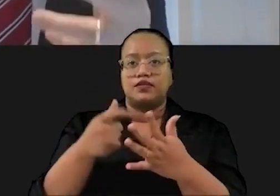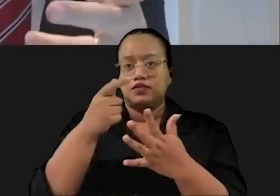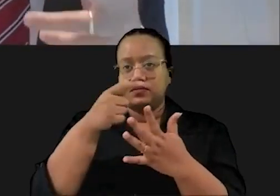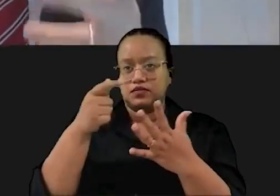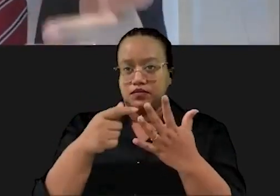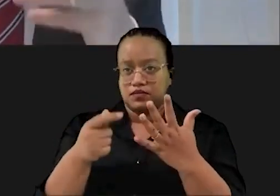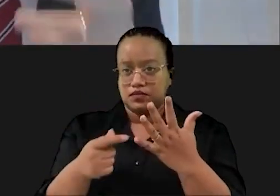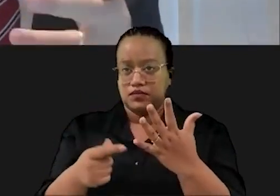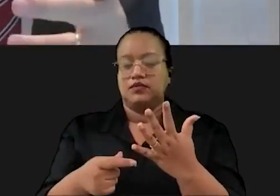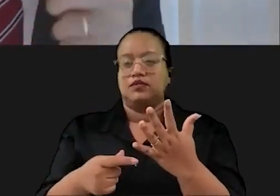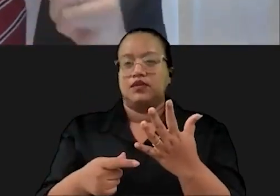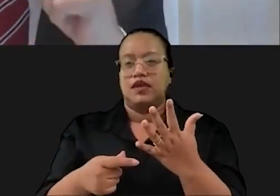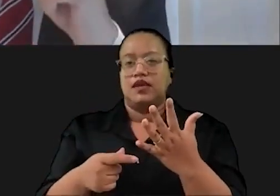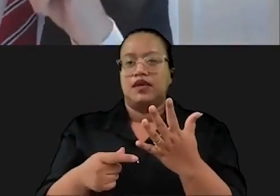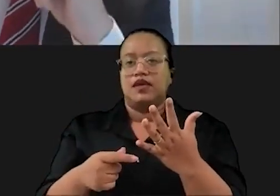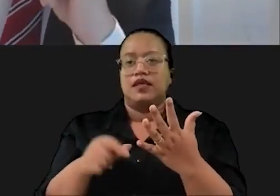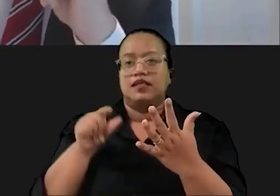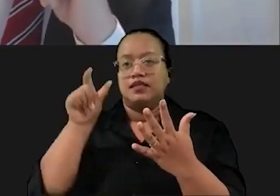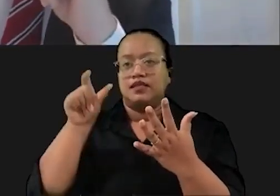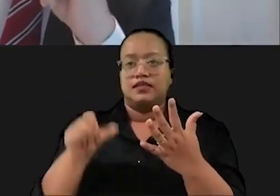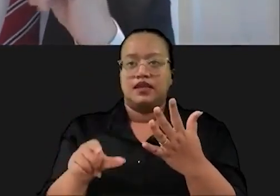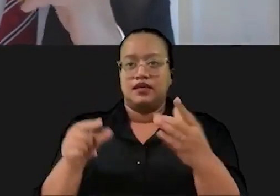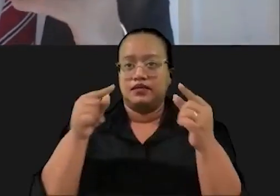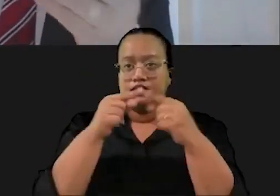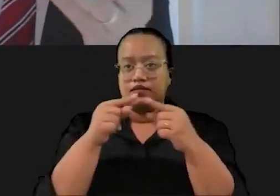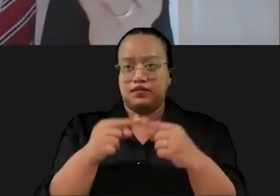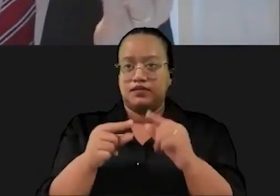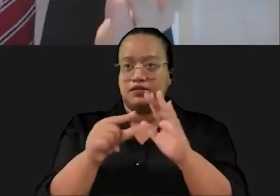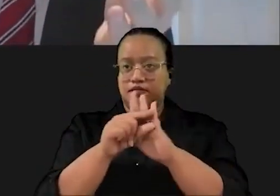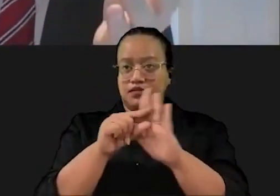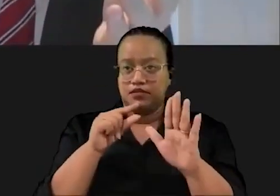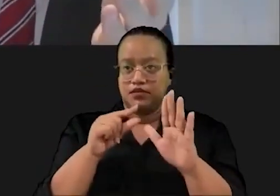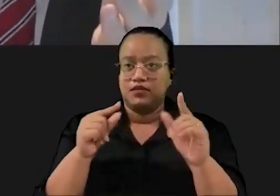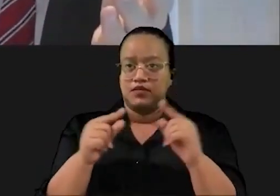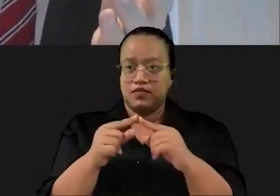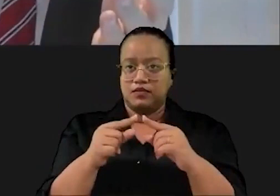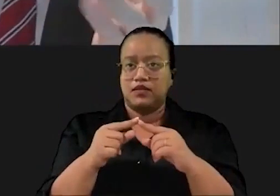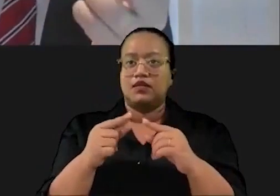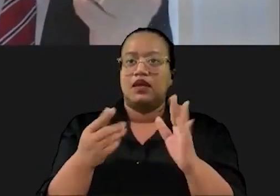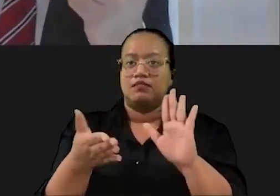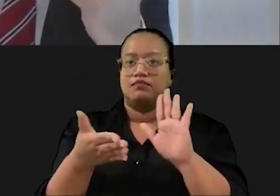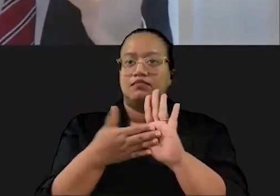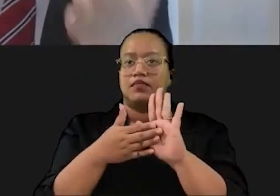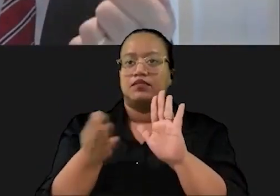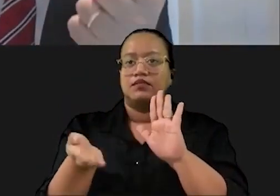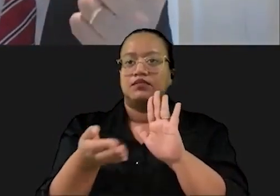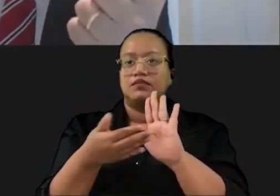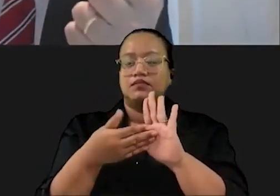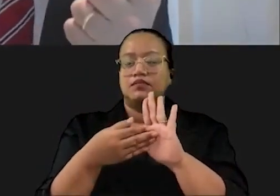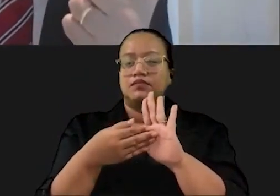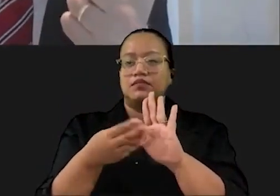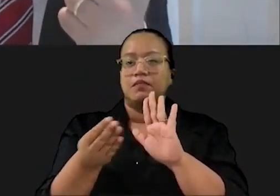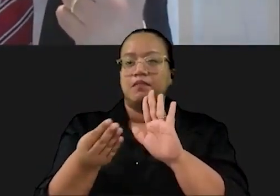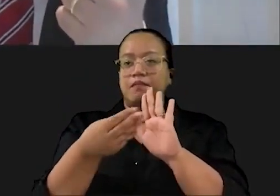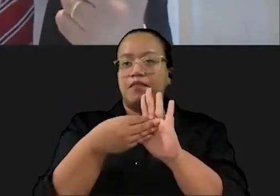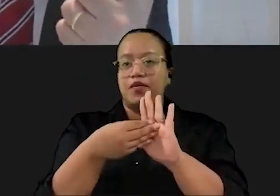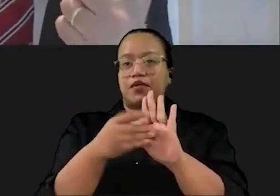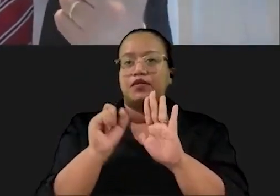critérios sejam inseridos nessa pauta. Então, os processos que integram essa pauta são os processos